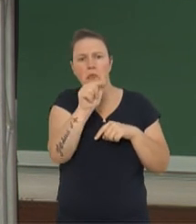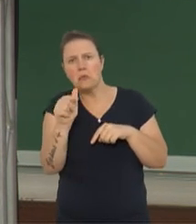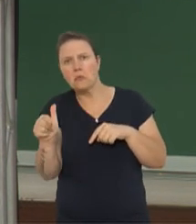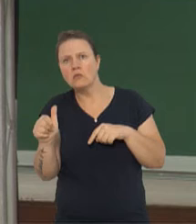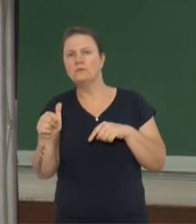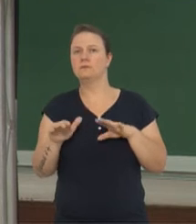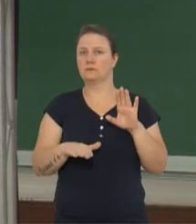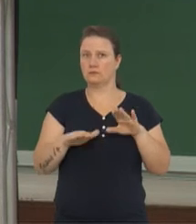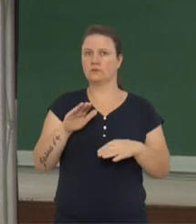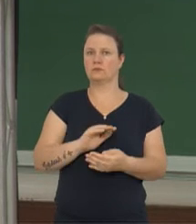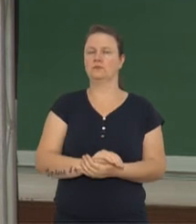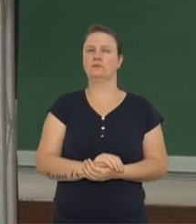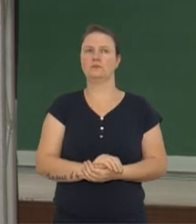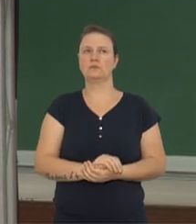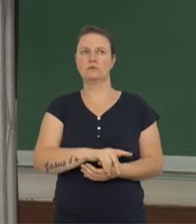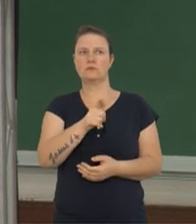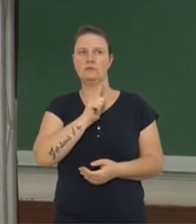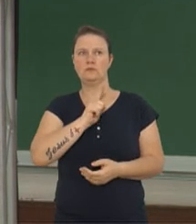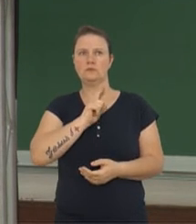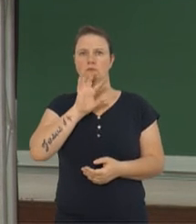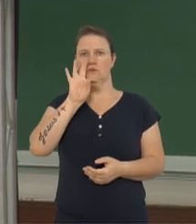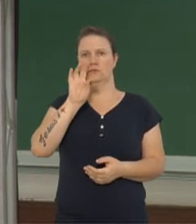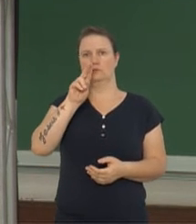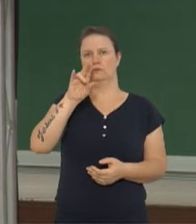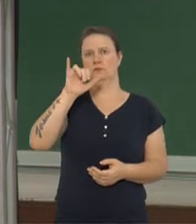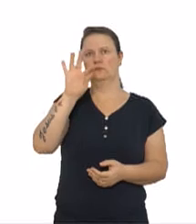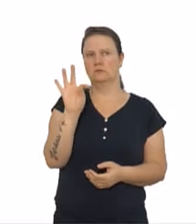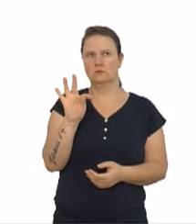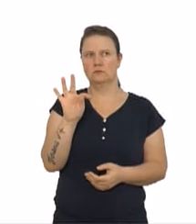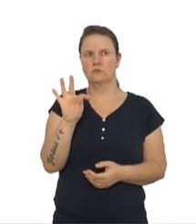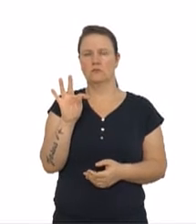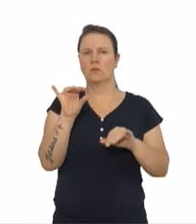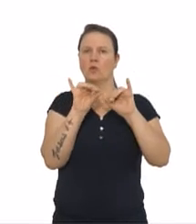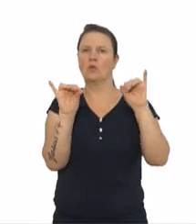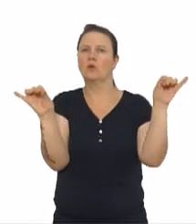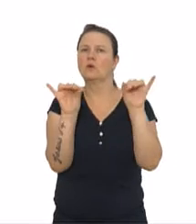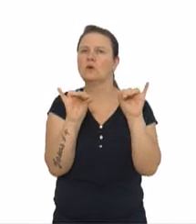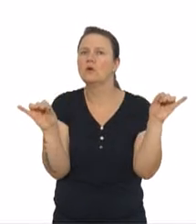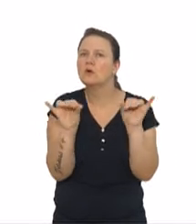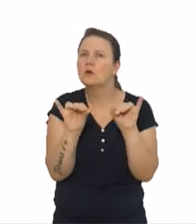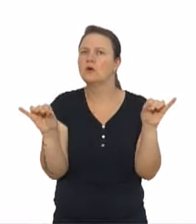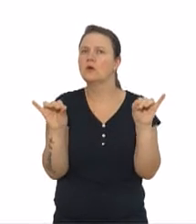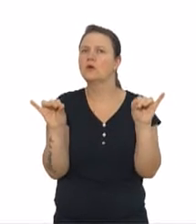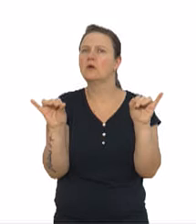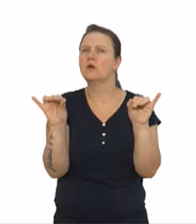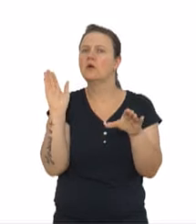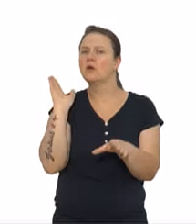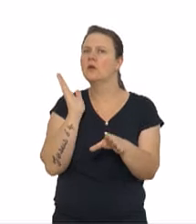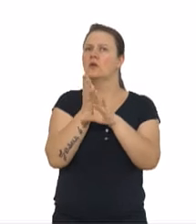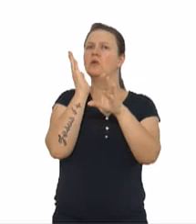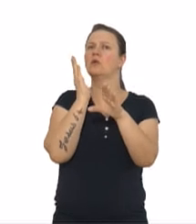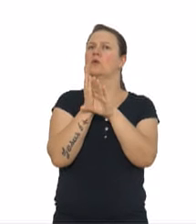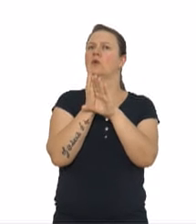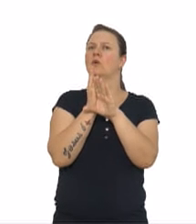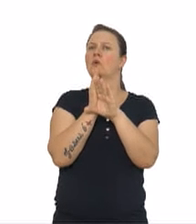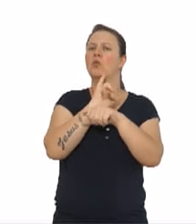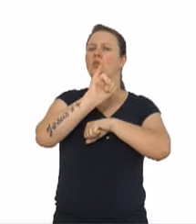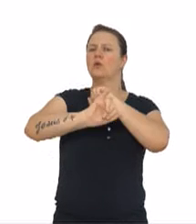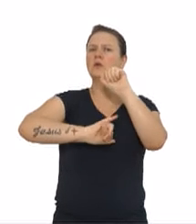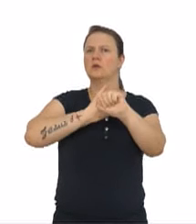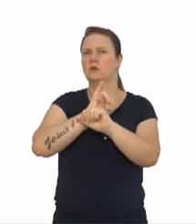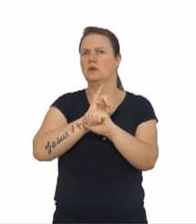Então a Real Academia diz que um tweet, um mensagem digital, opa, uma mensagem do contexto